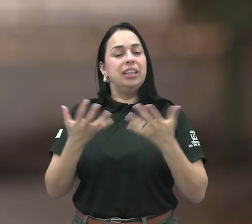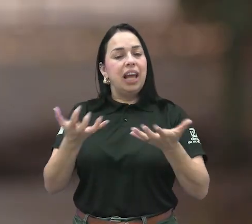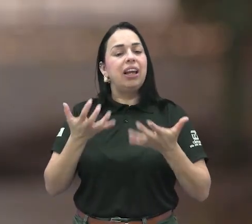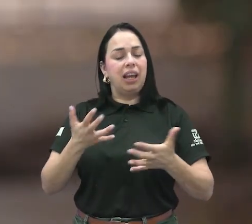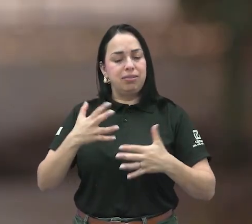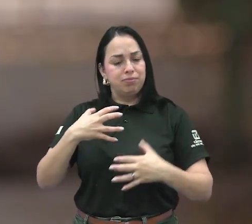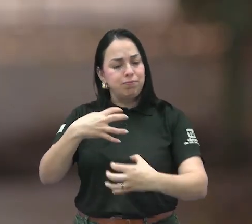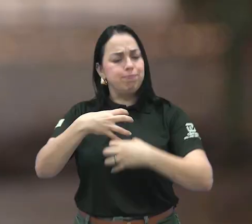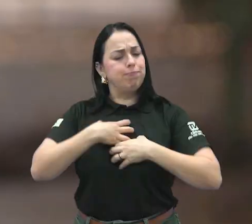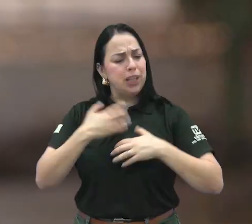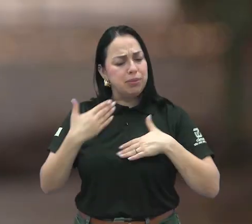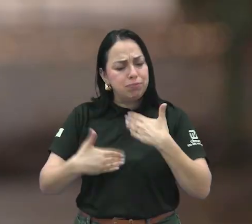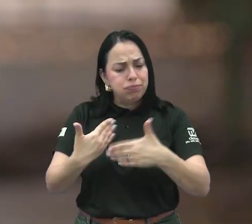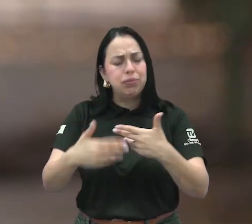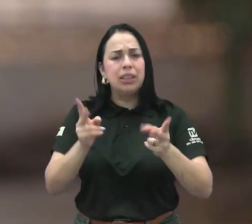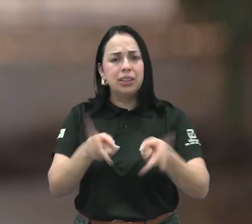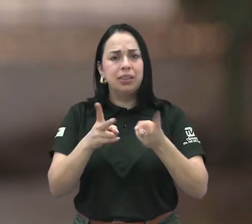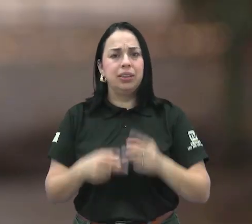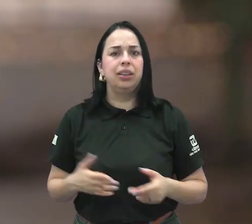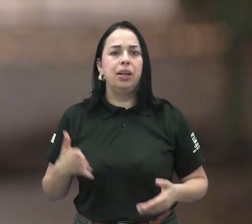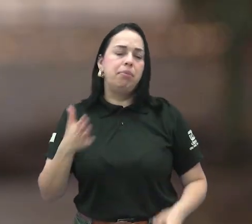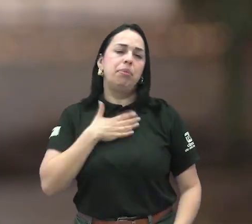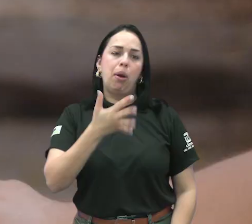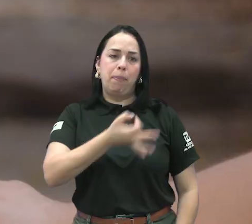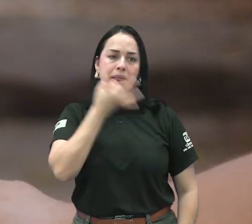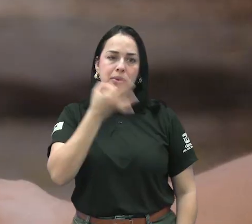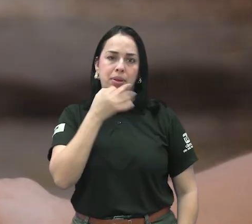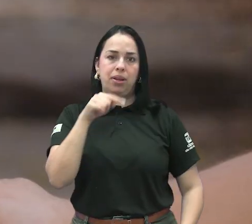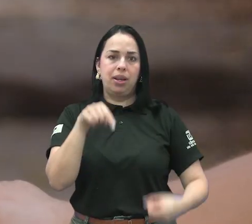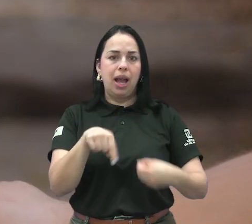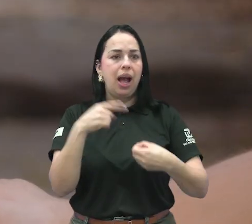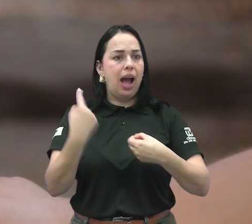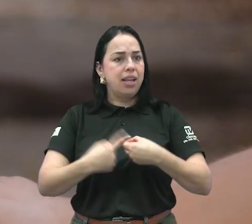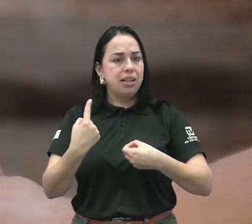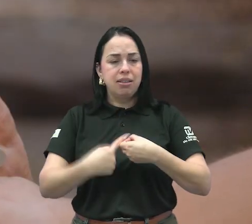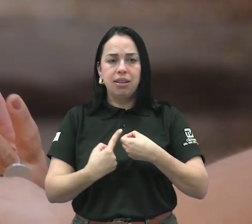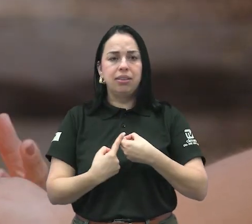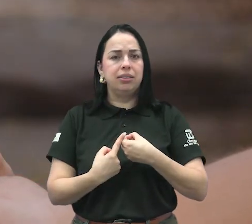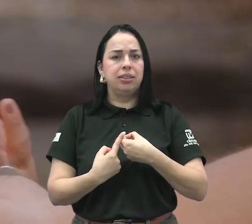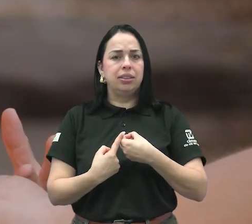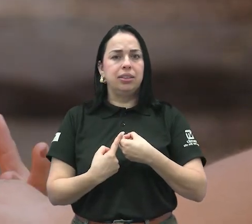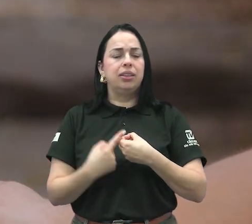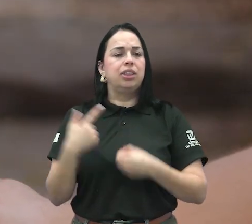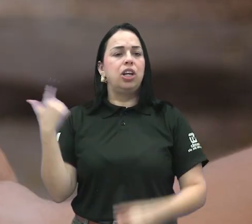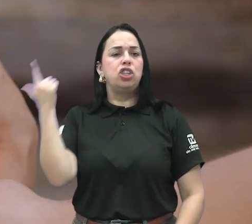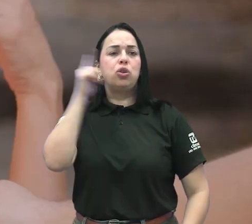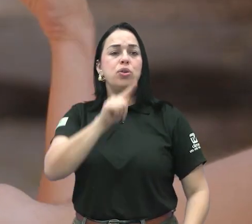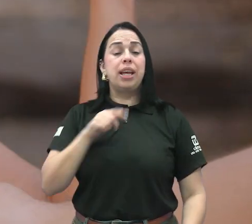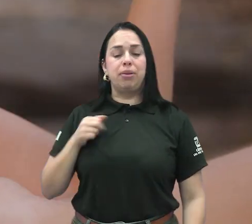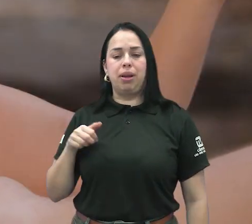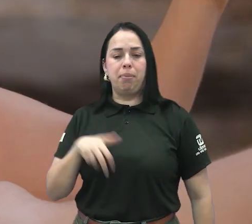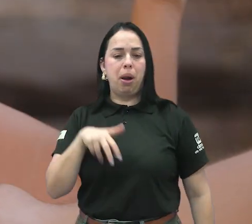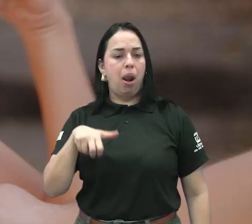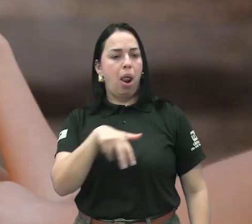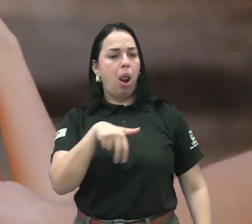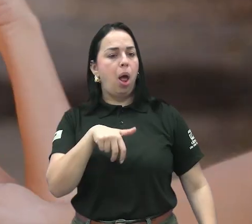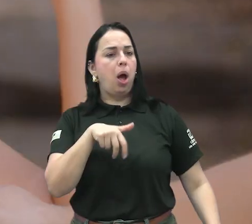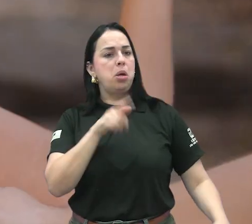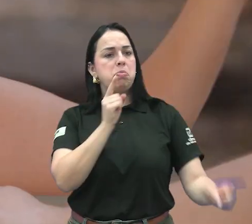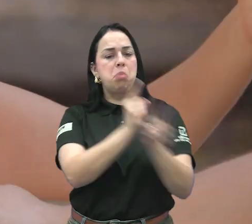esse sentimento continue a cada ano que passa. Acho que é uma cidade que ainda nos propicia andarmos a